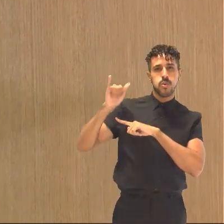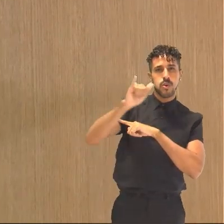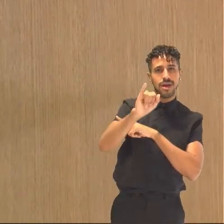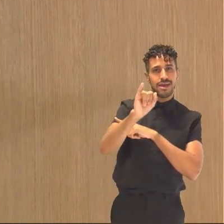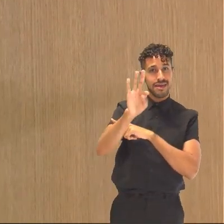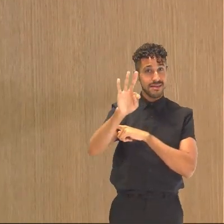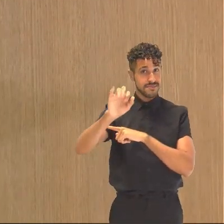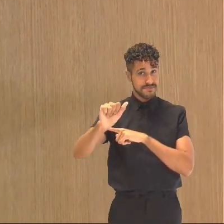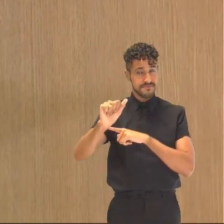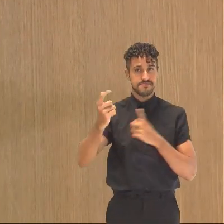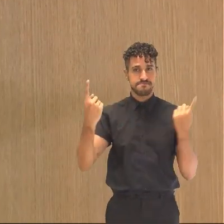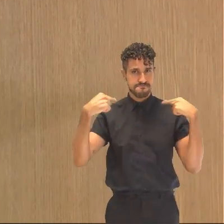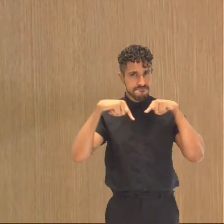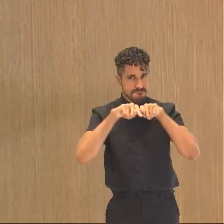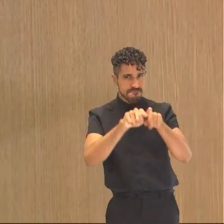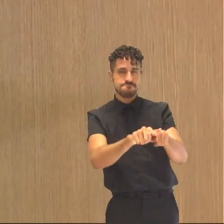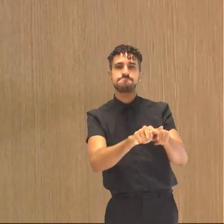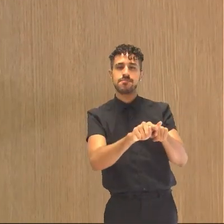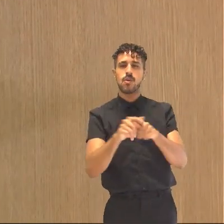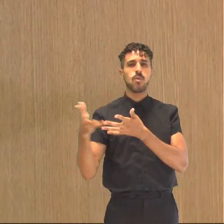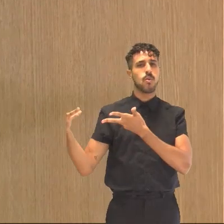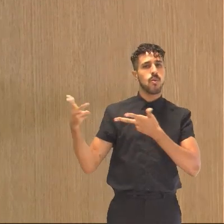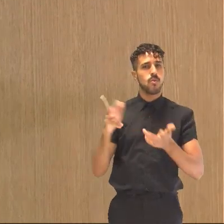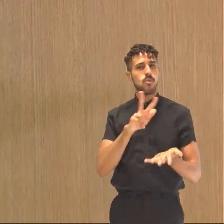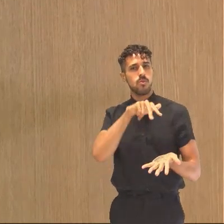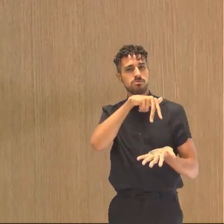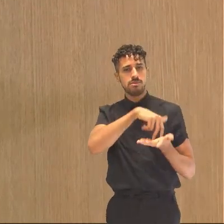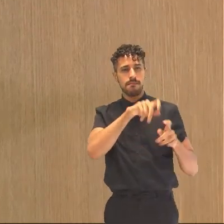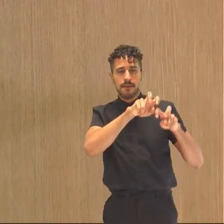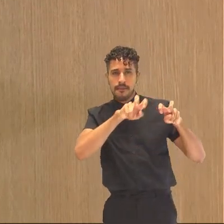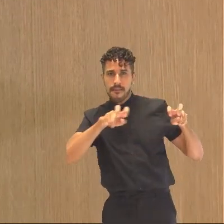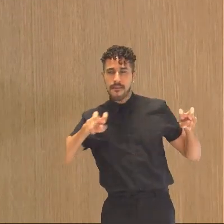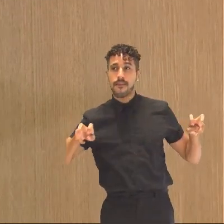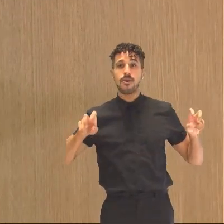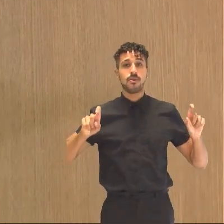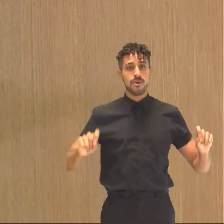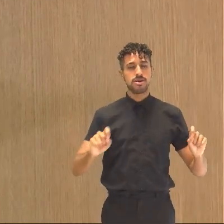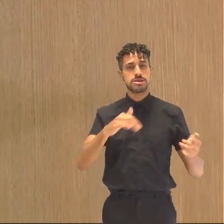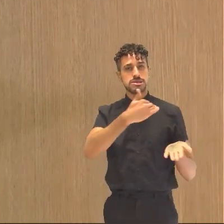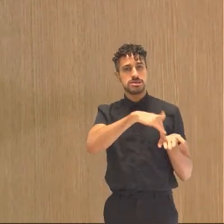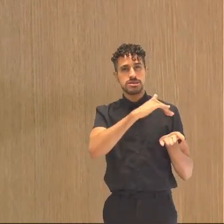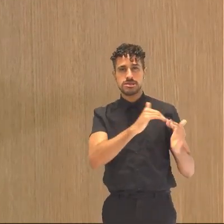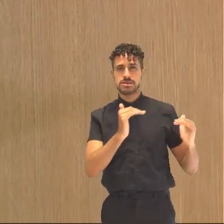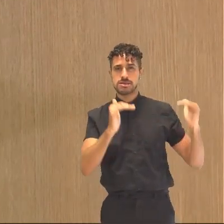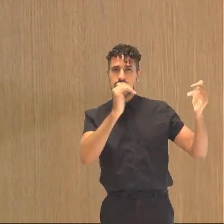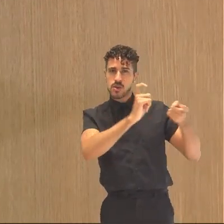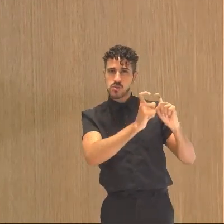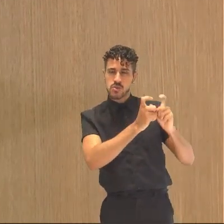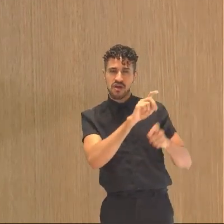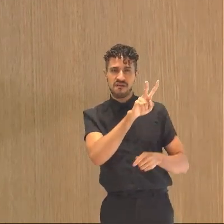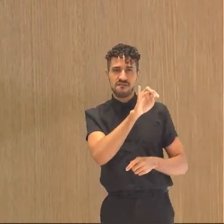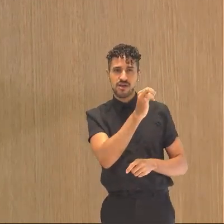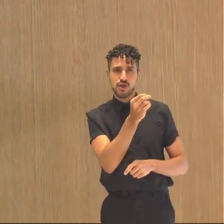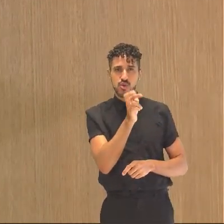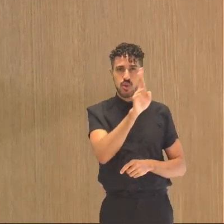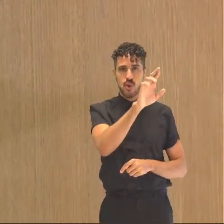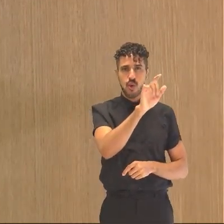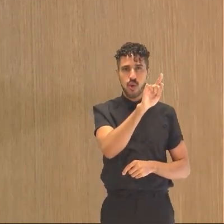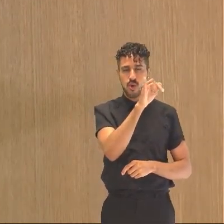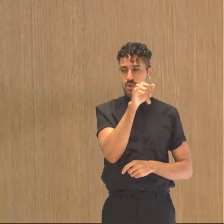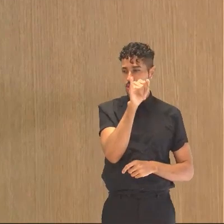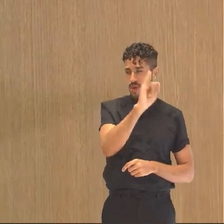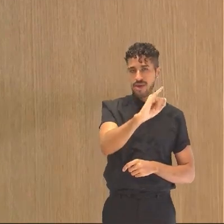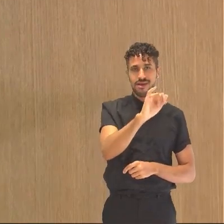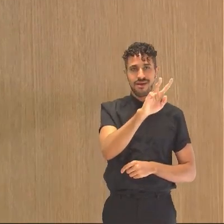ITA. São convidados a compor a mesa o secretário-executivo Vitor Godoy